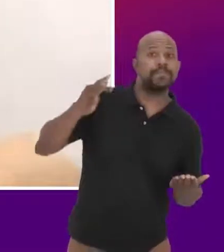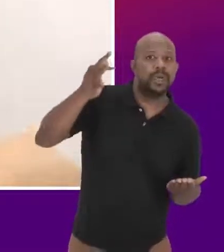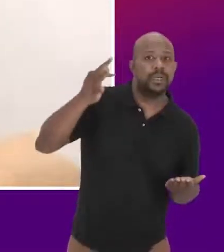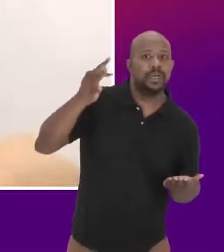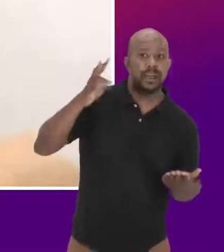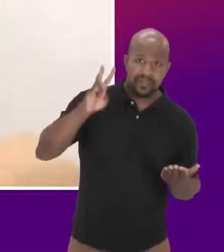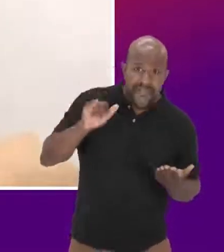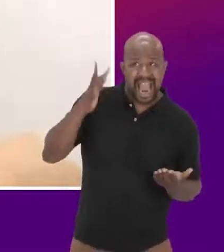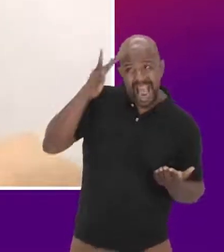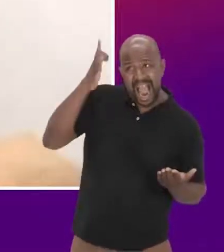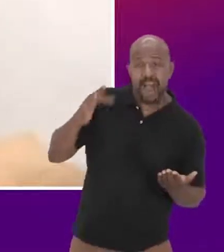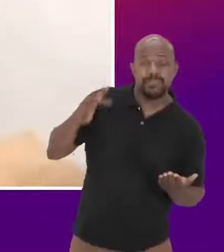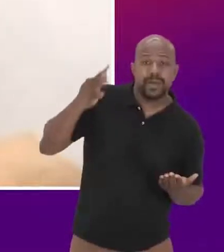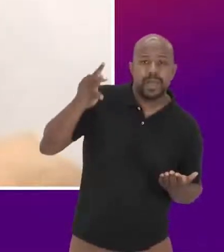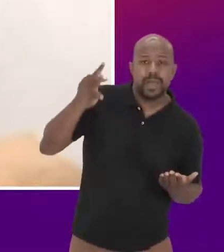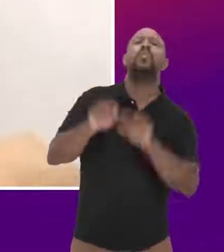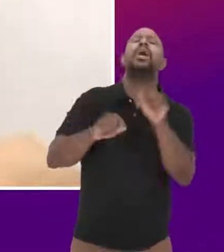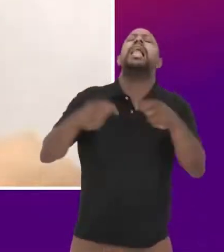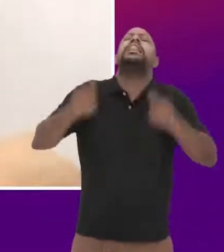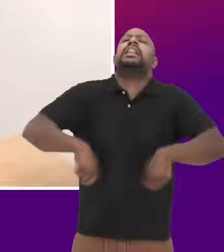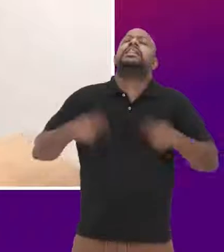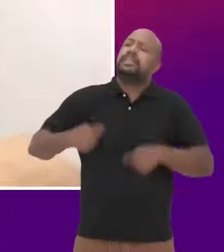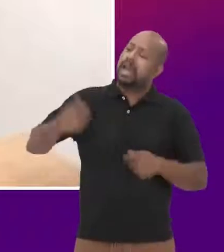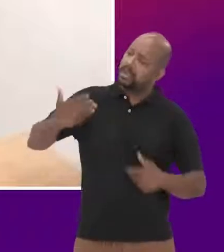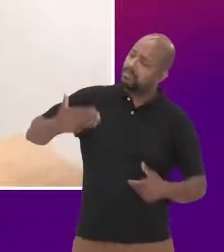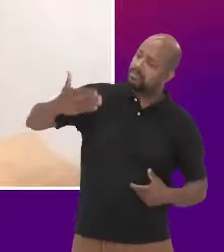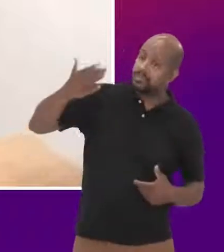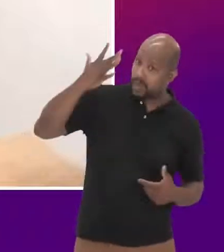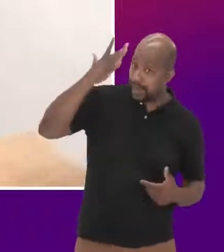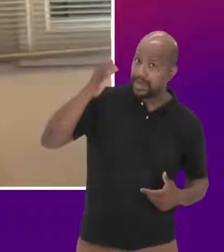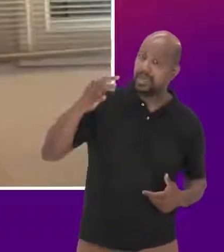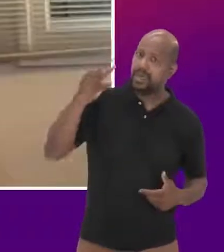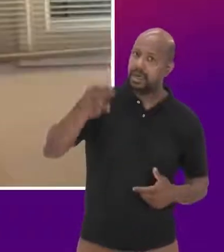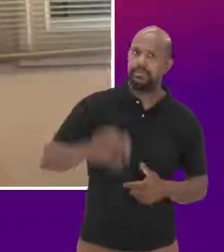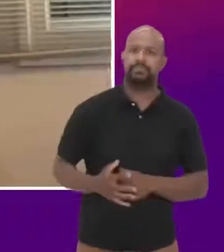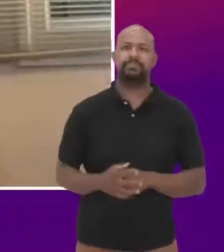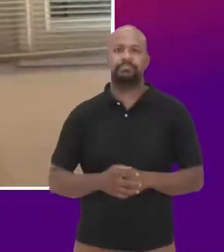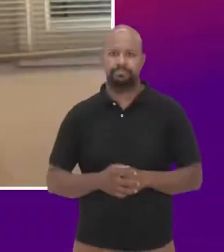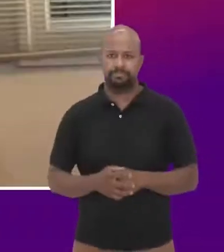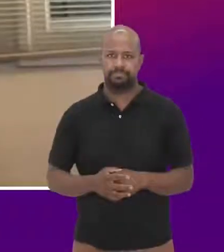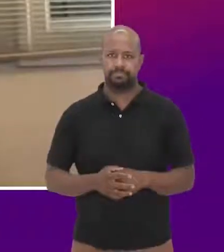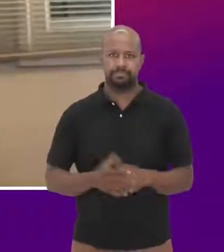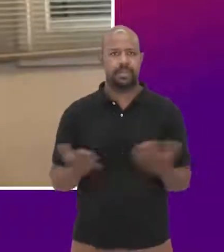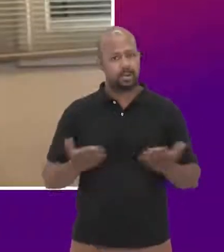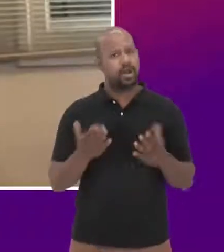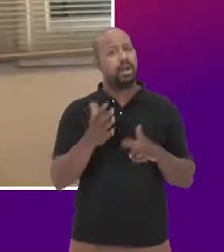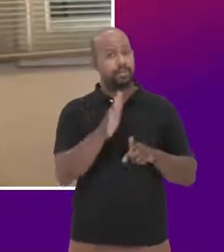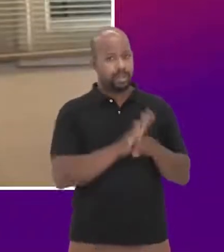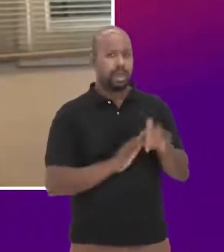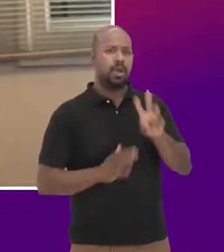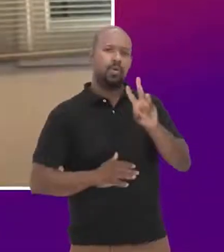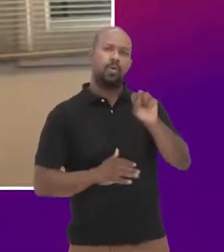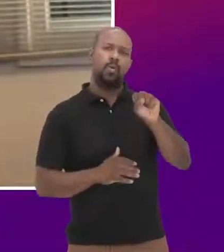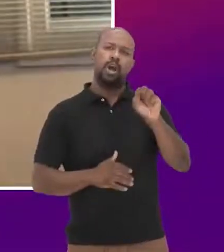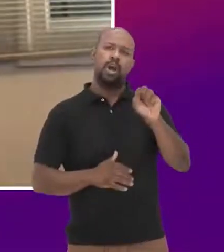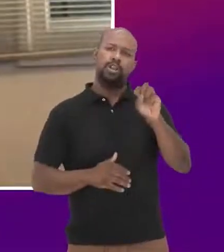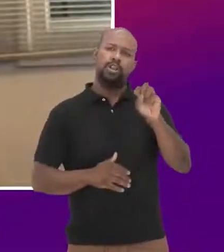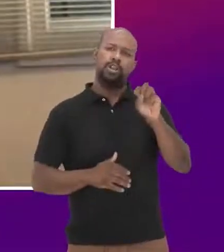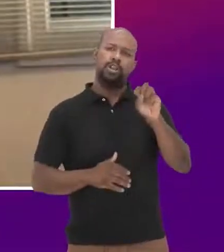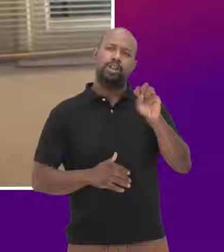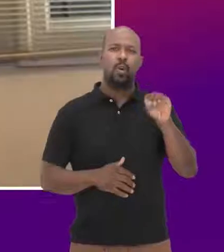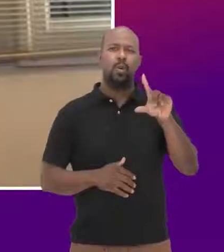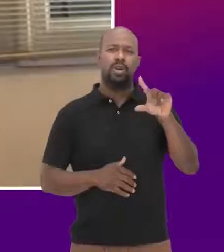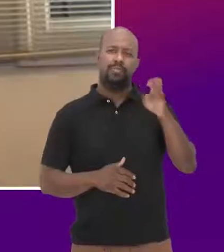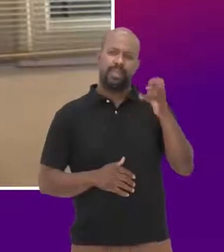o amanhã, quais são as necessidades desse amanhã, né? Eu agora vou perguntar ao Washington Oliveto. O Washington Oliveto não